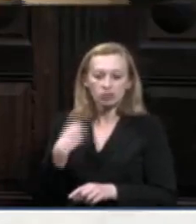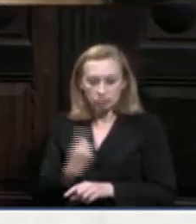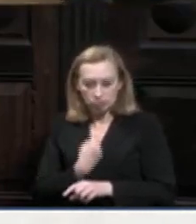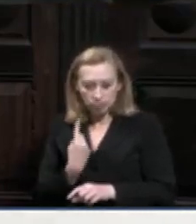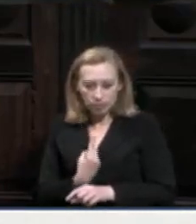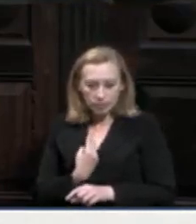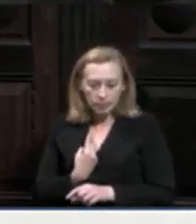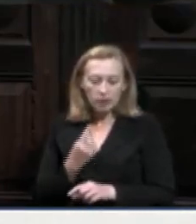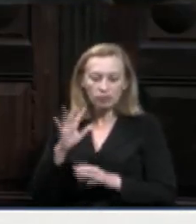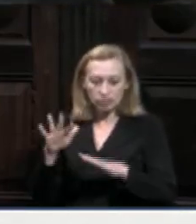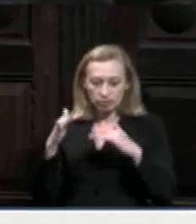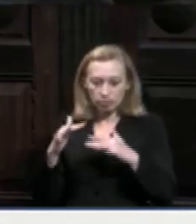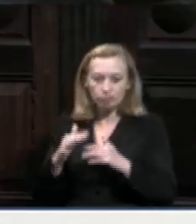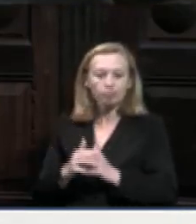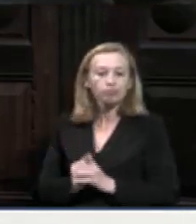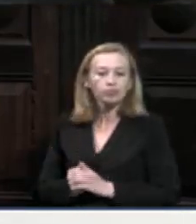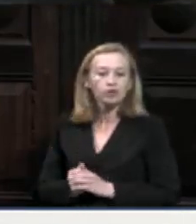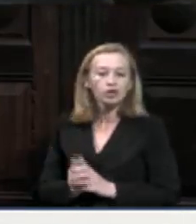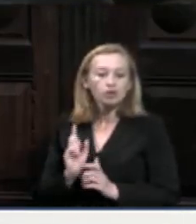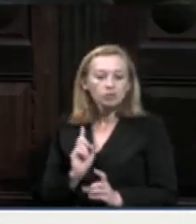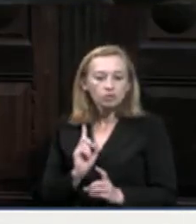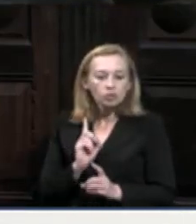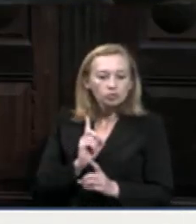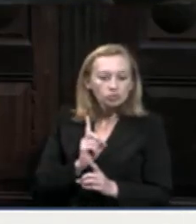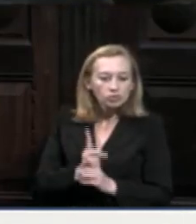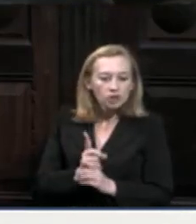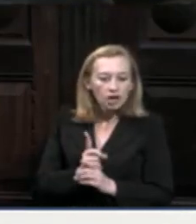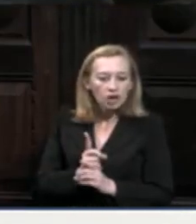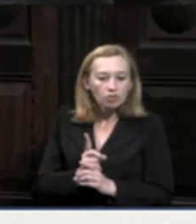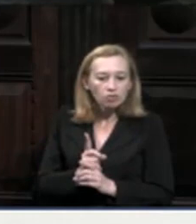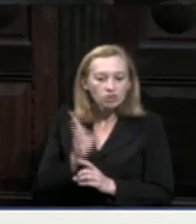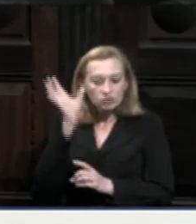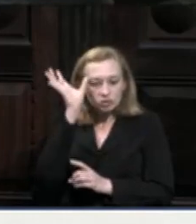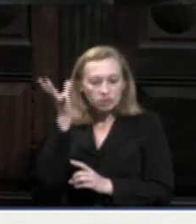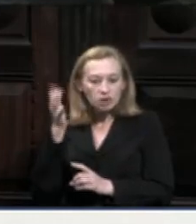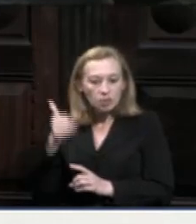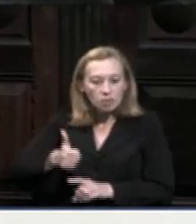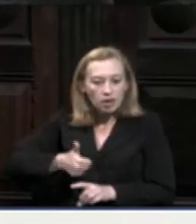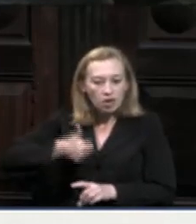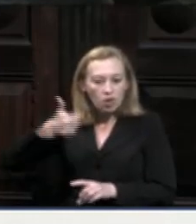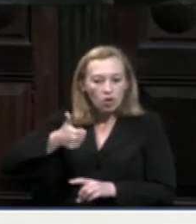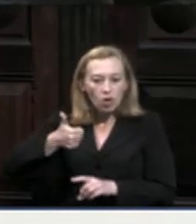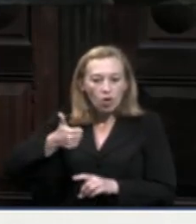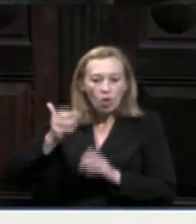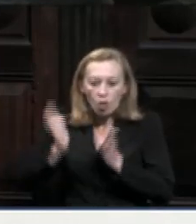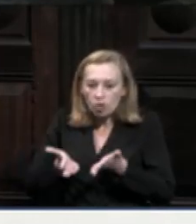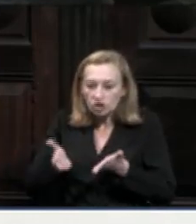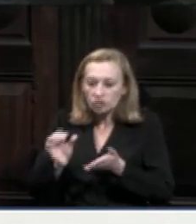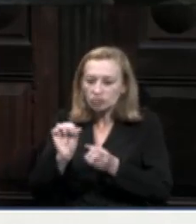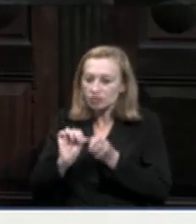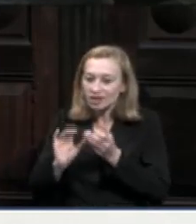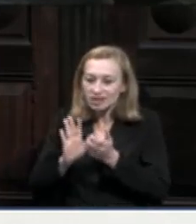pudesse, veja só, encontrar um consenso aqui, de não fazer hoje, nesta sessão,